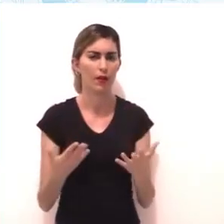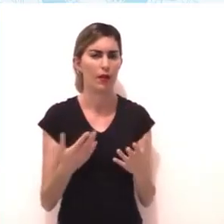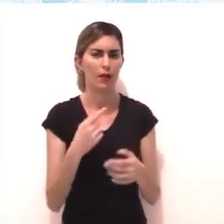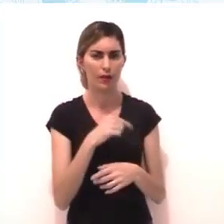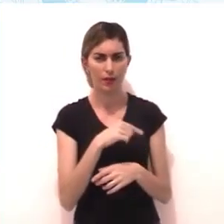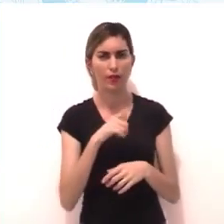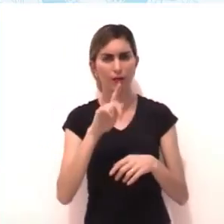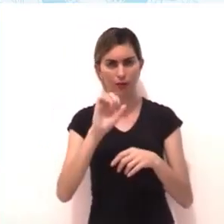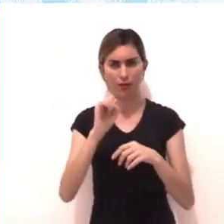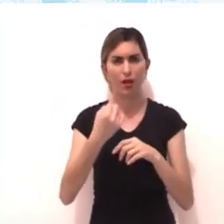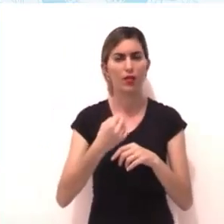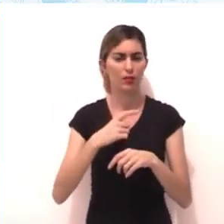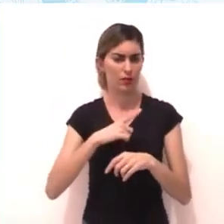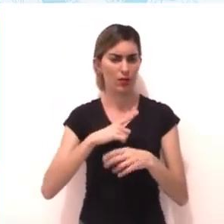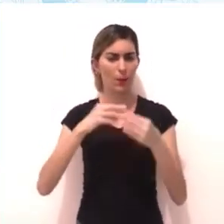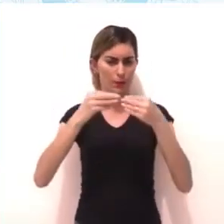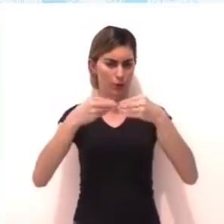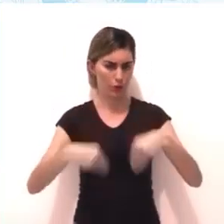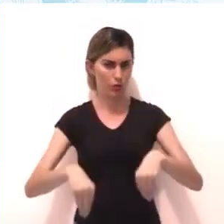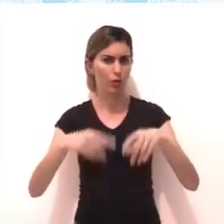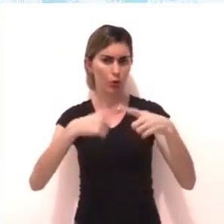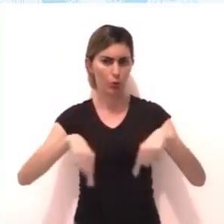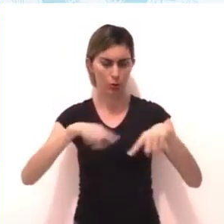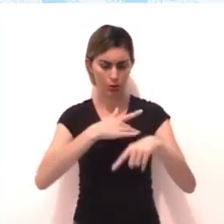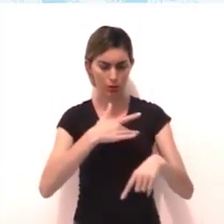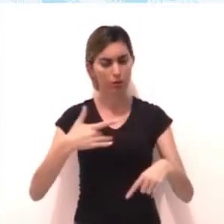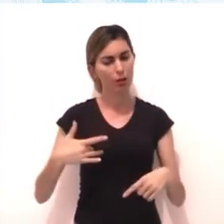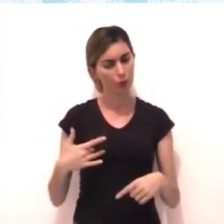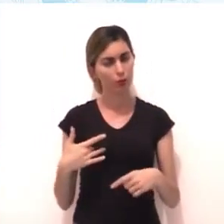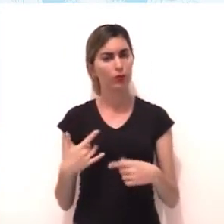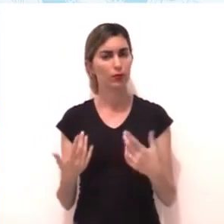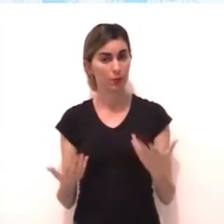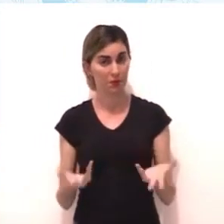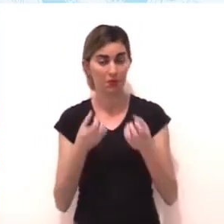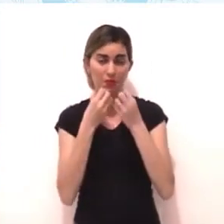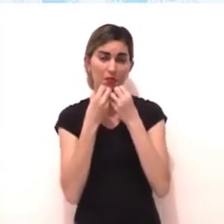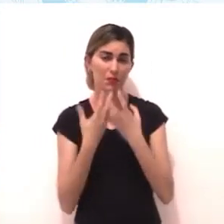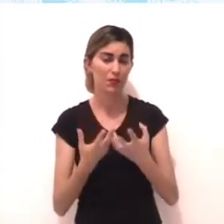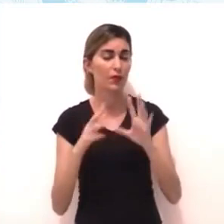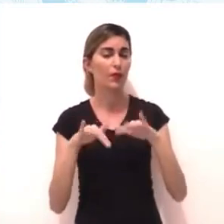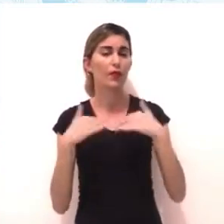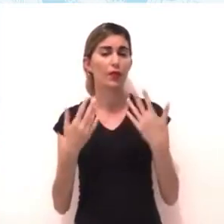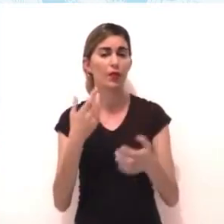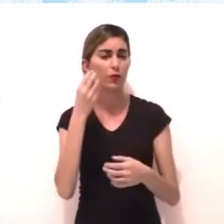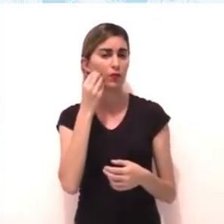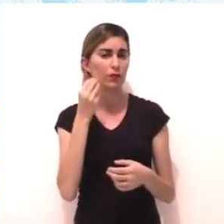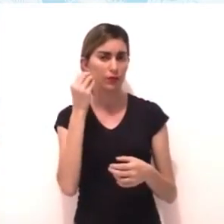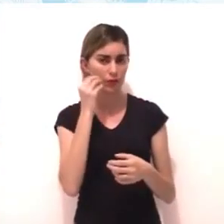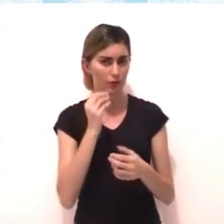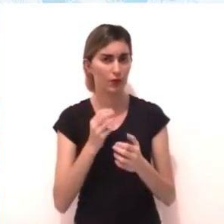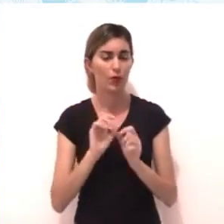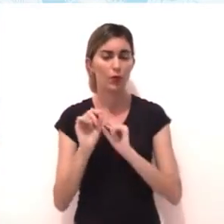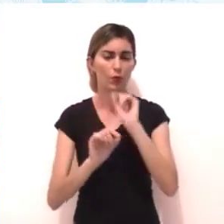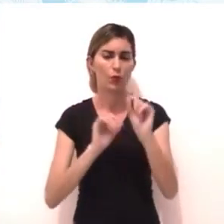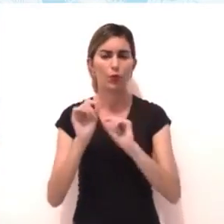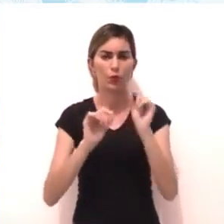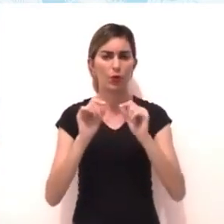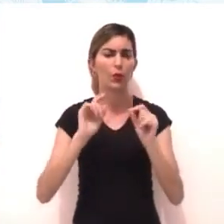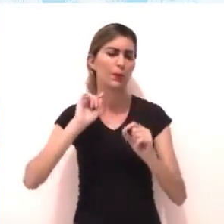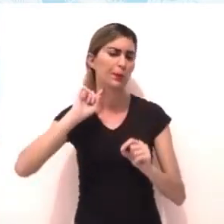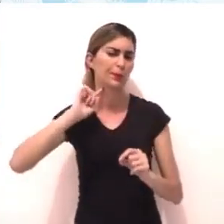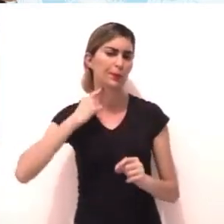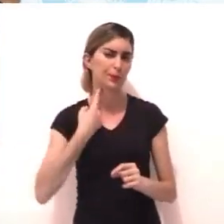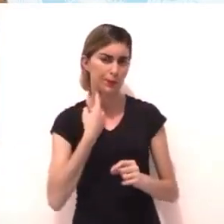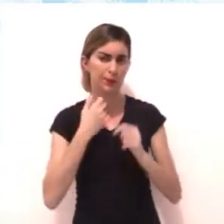esses gases eles prejudicam a nossa saúde? Bom, então vamos ver o que são